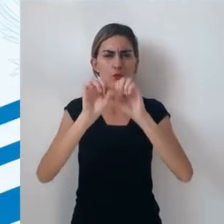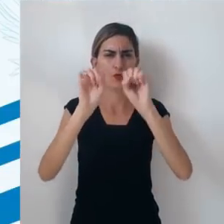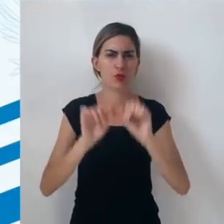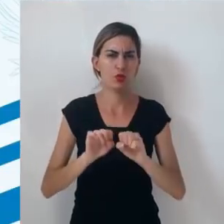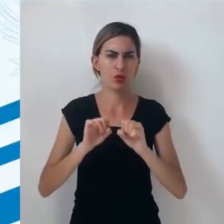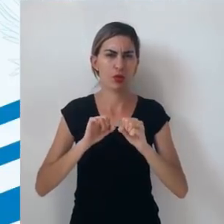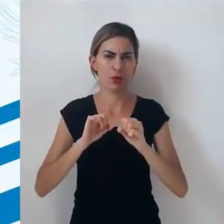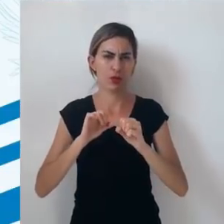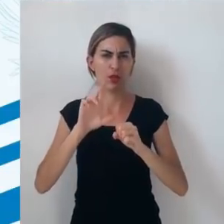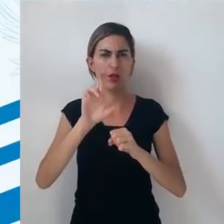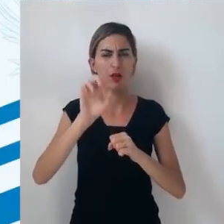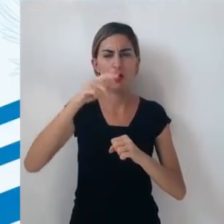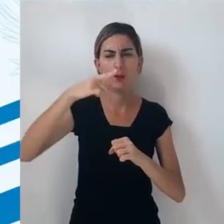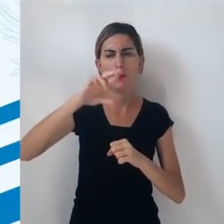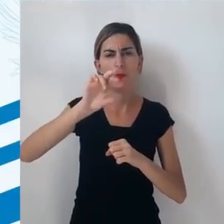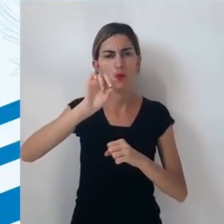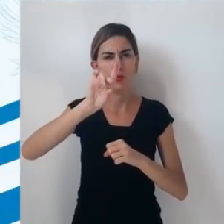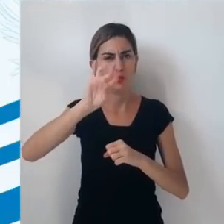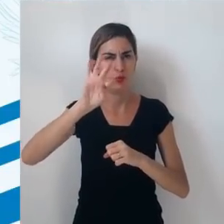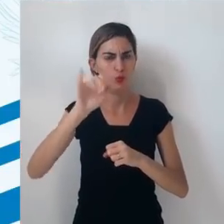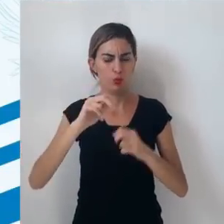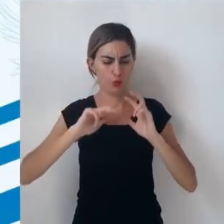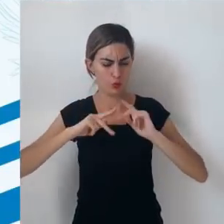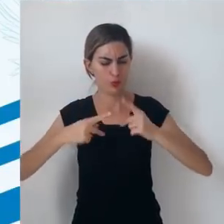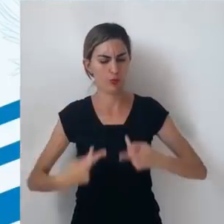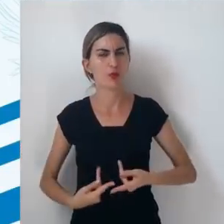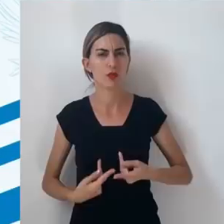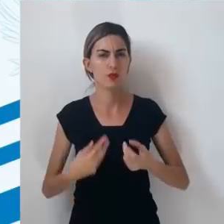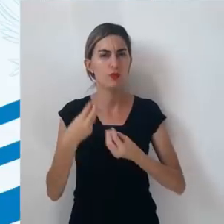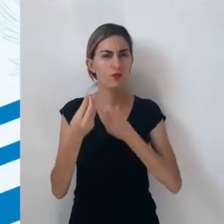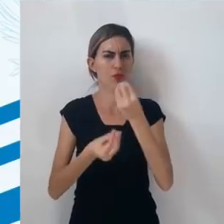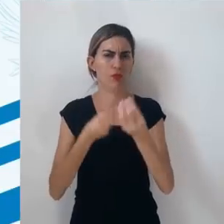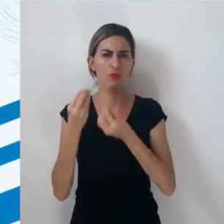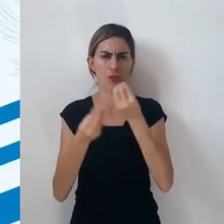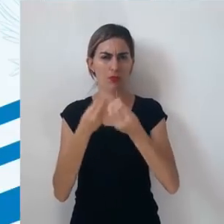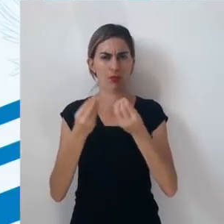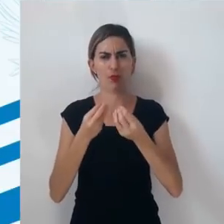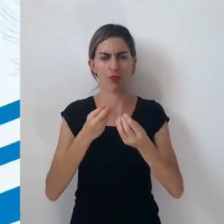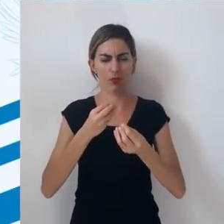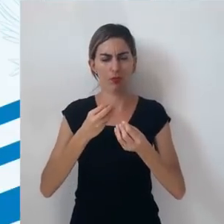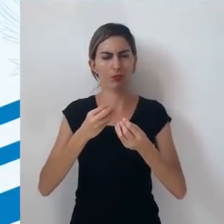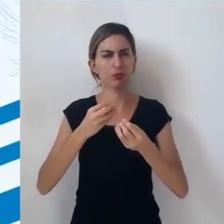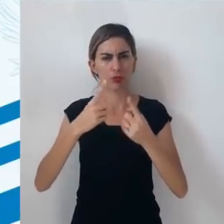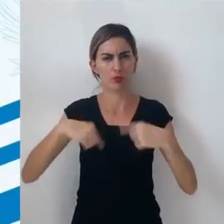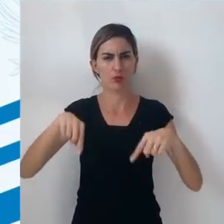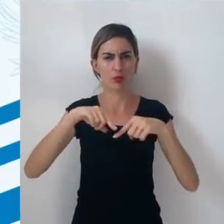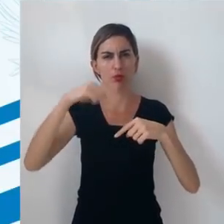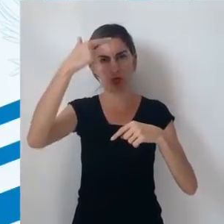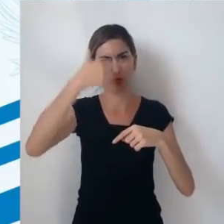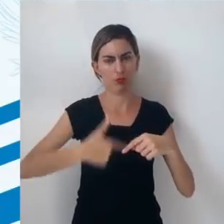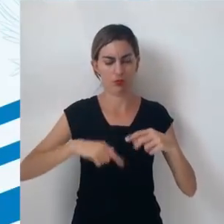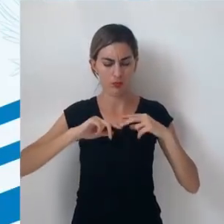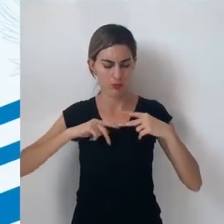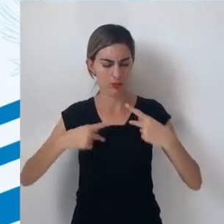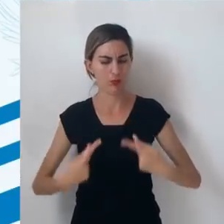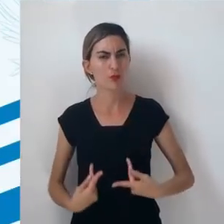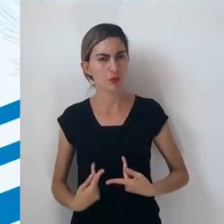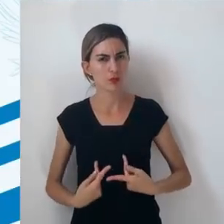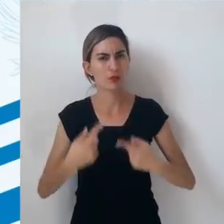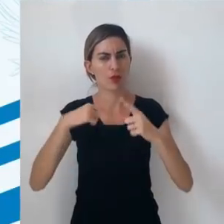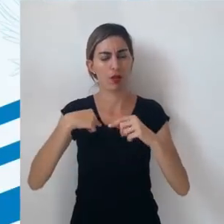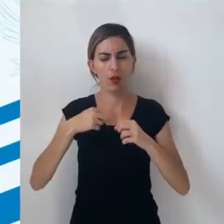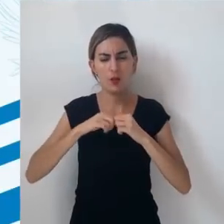o sistema reprodutor humano. Veja só que legal. No sistema reprodutor humano, que é a nossa espécie